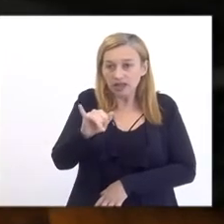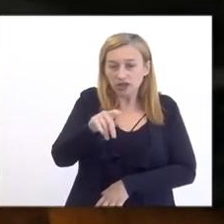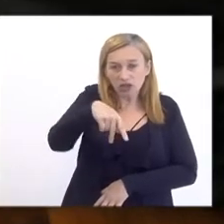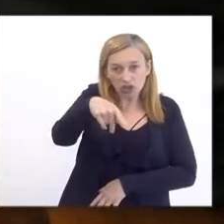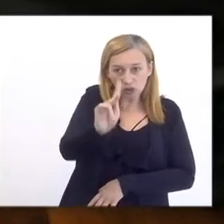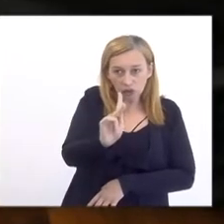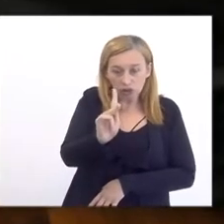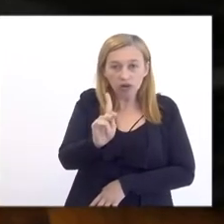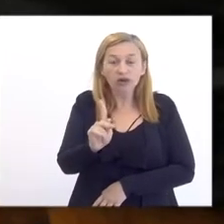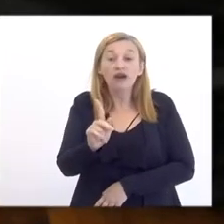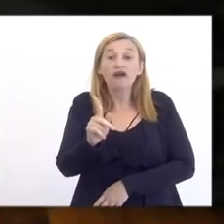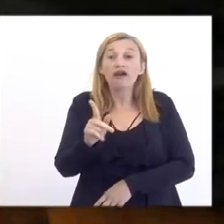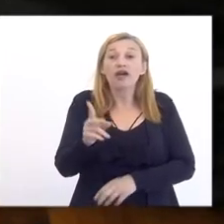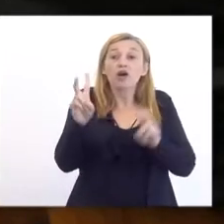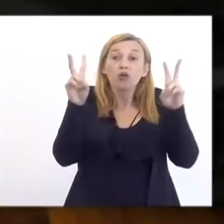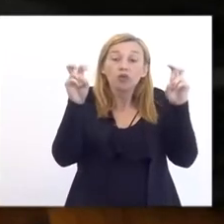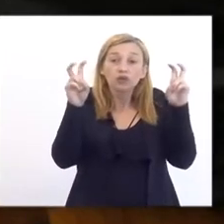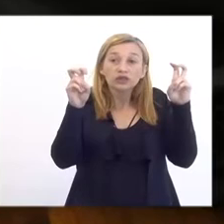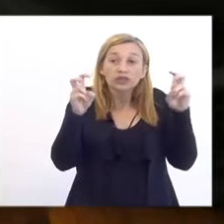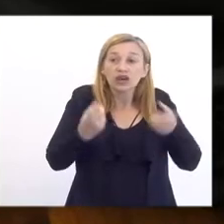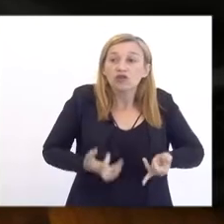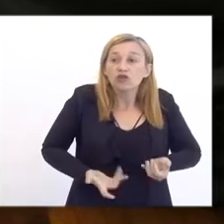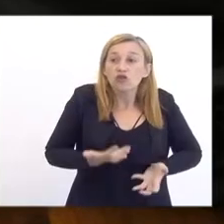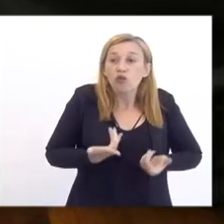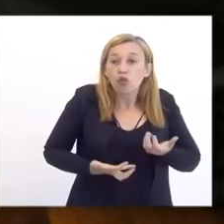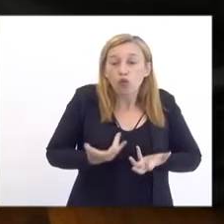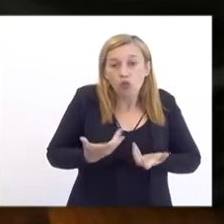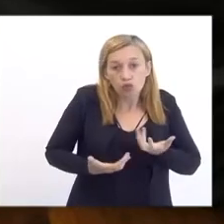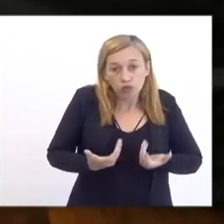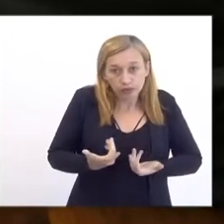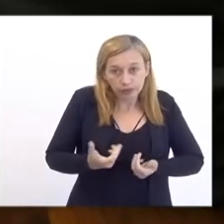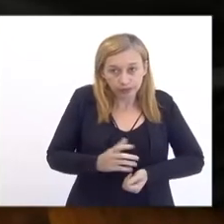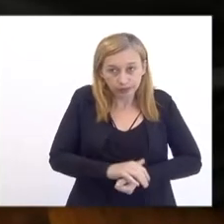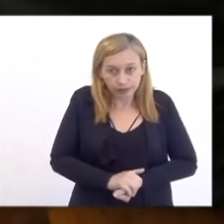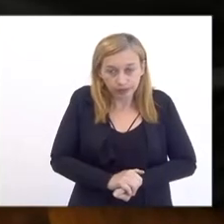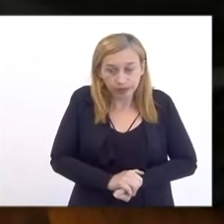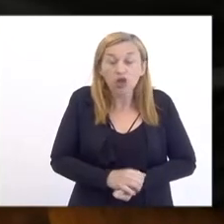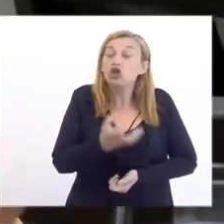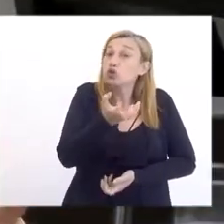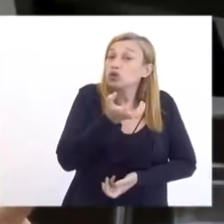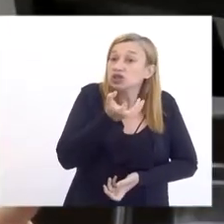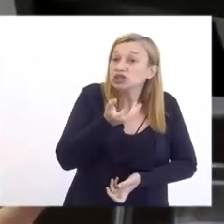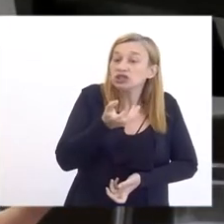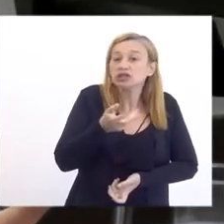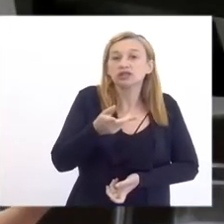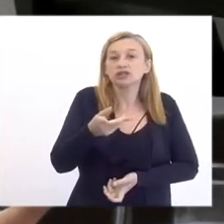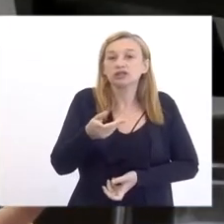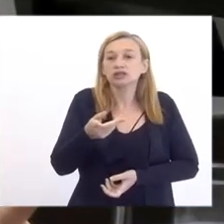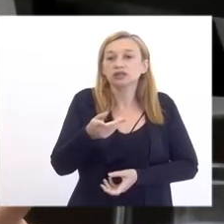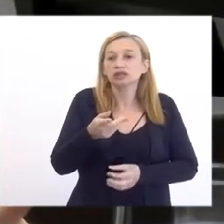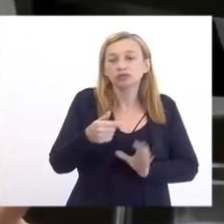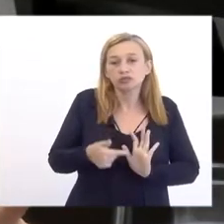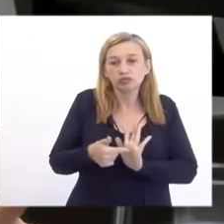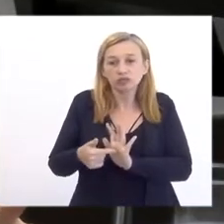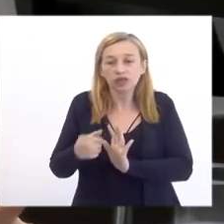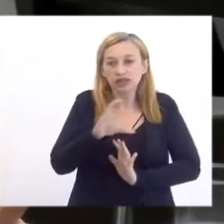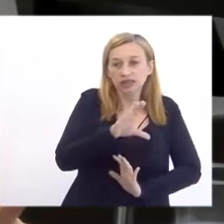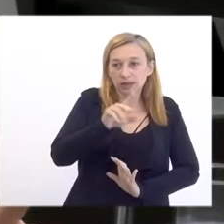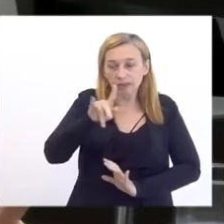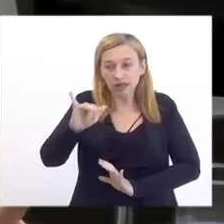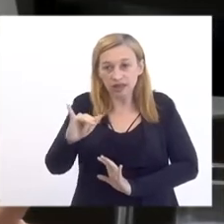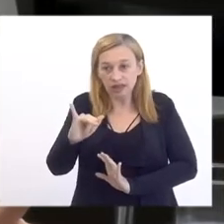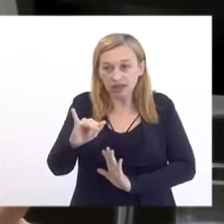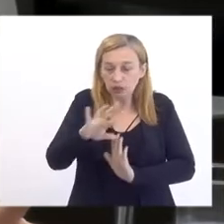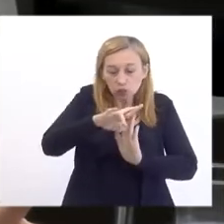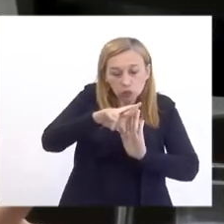que diz respeito aos incêndios. E eu quis trazer para a CPI as